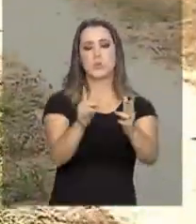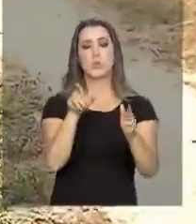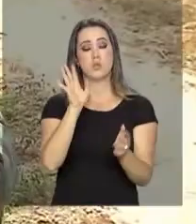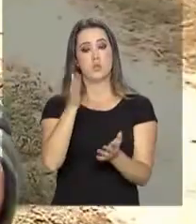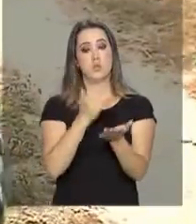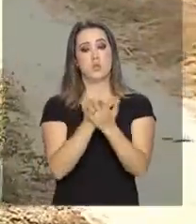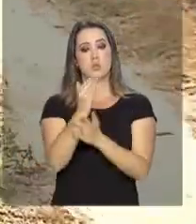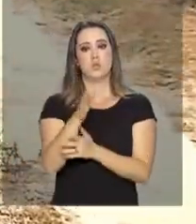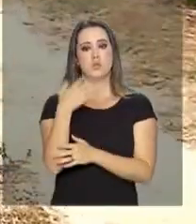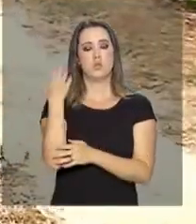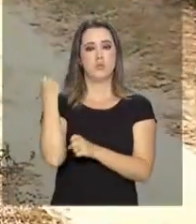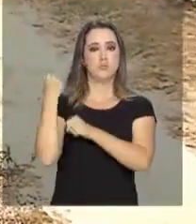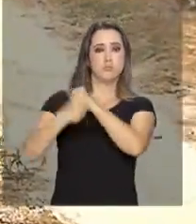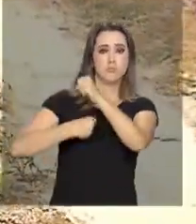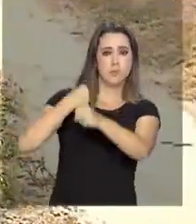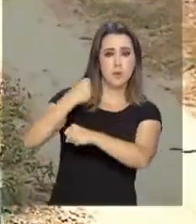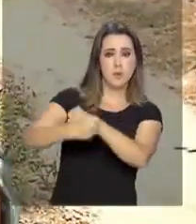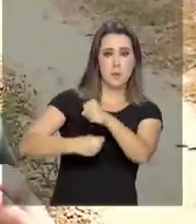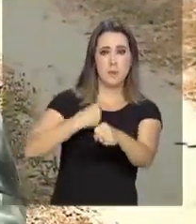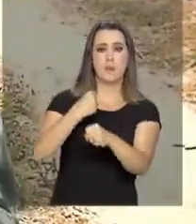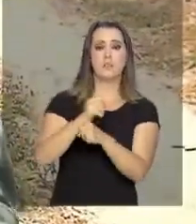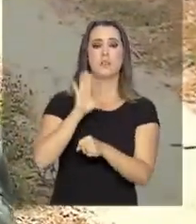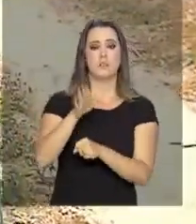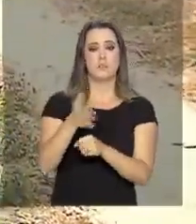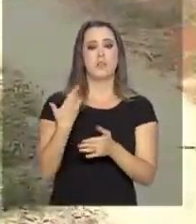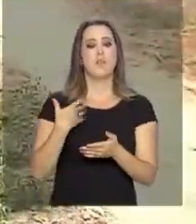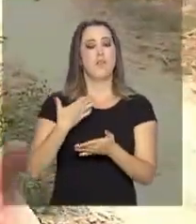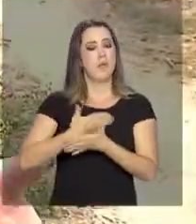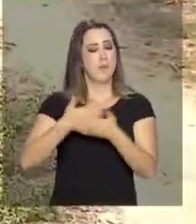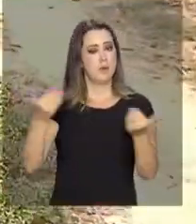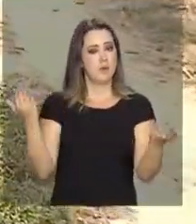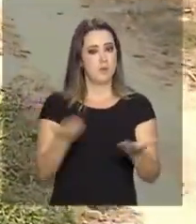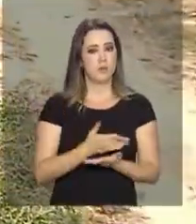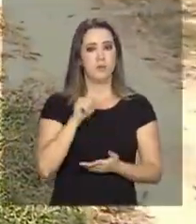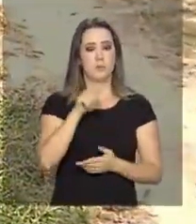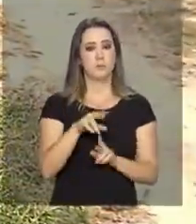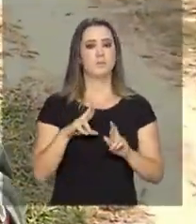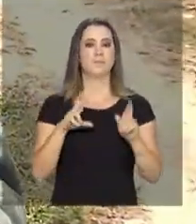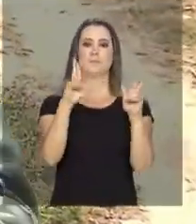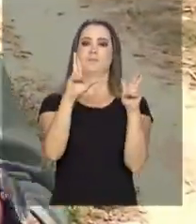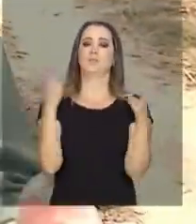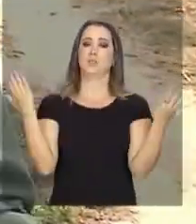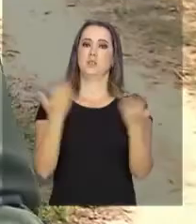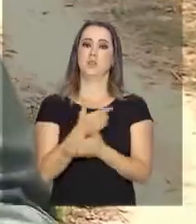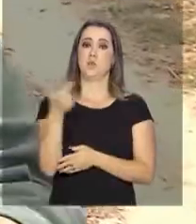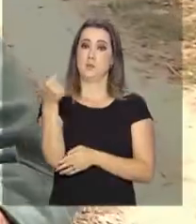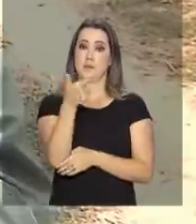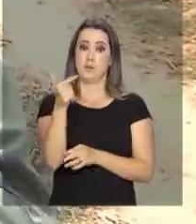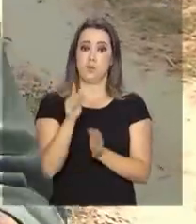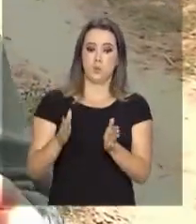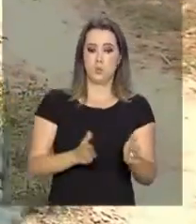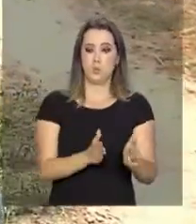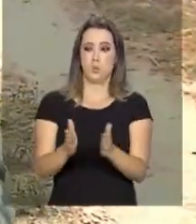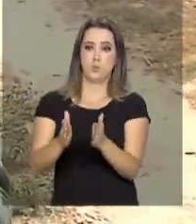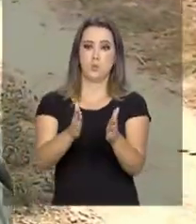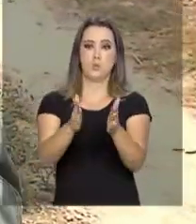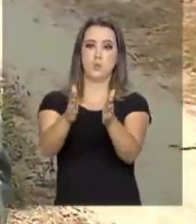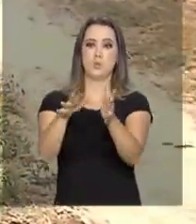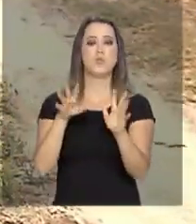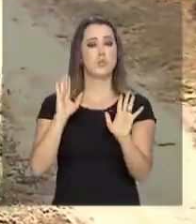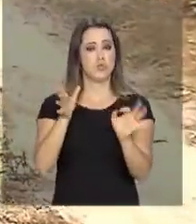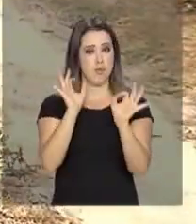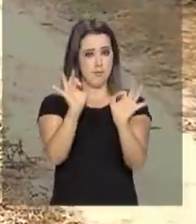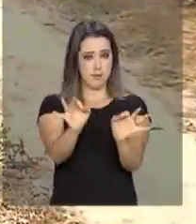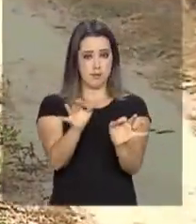implantada há vários anos. Esse projeto ele vai ser expandido e a expectativa aí é que quando a segunda etapa estiver totalmente